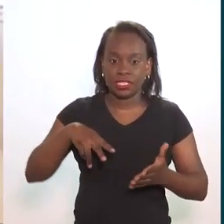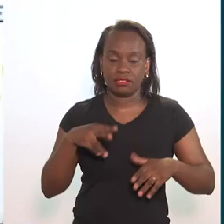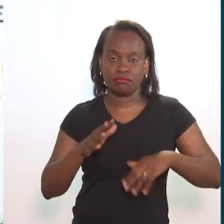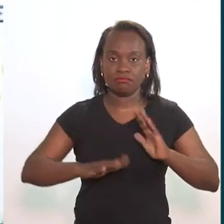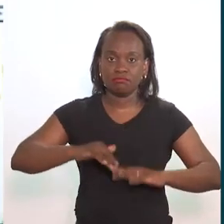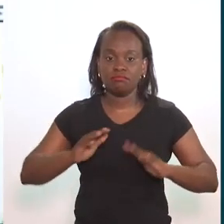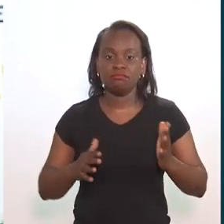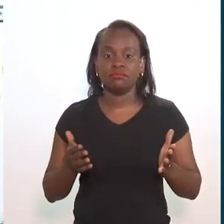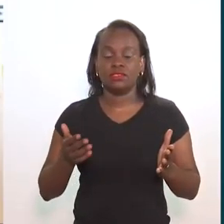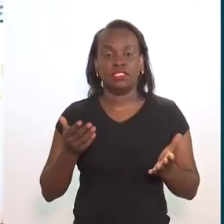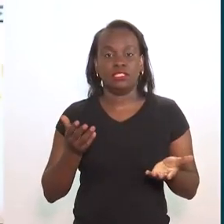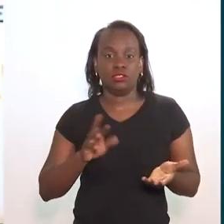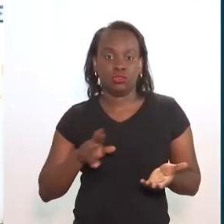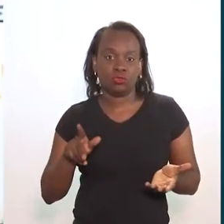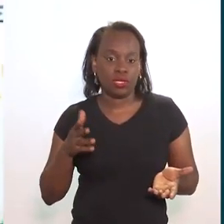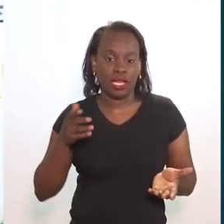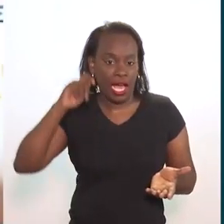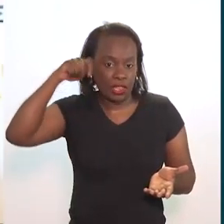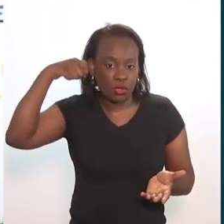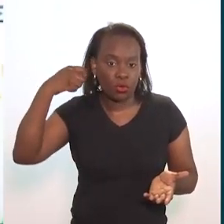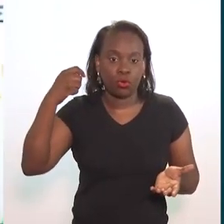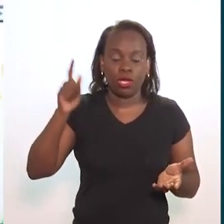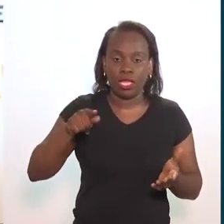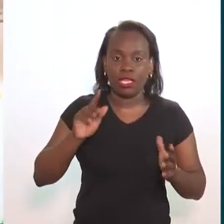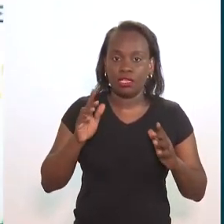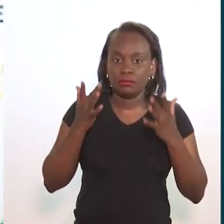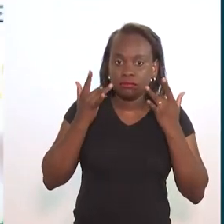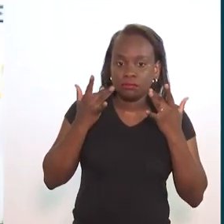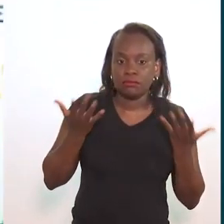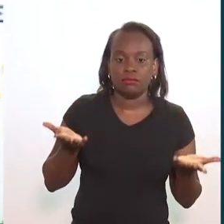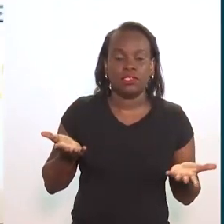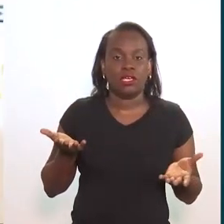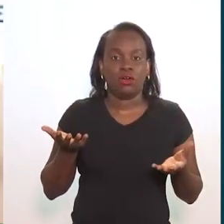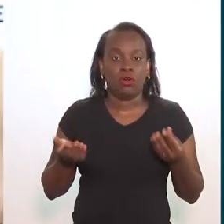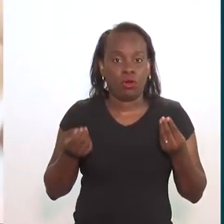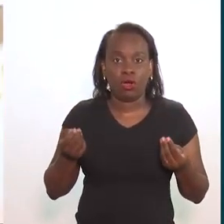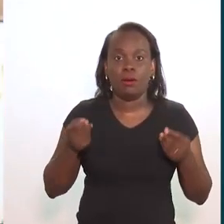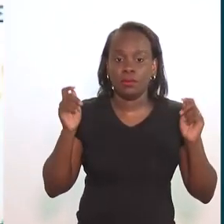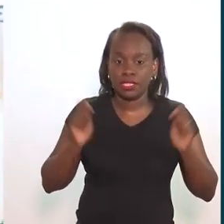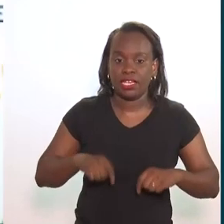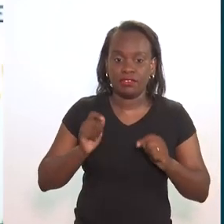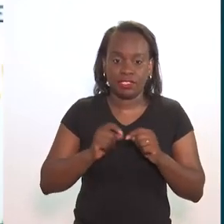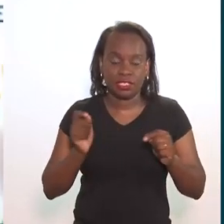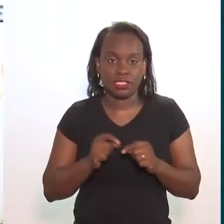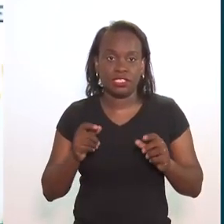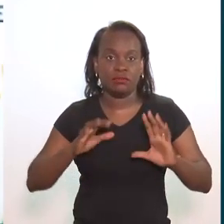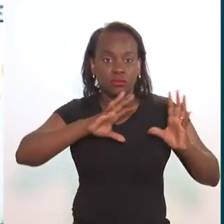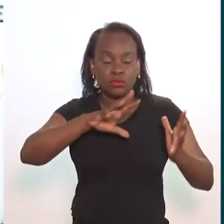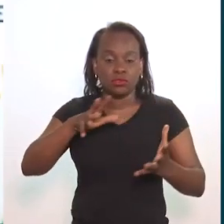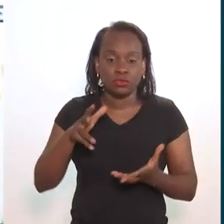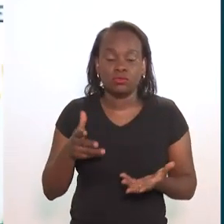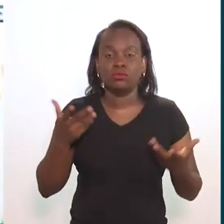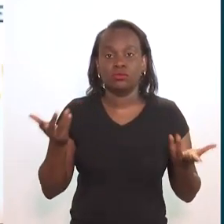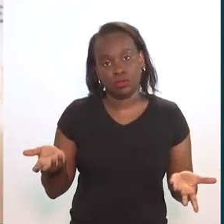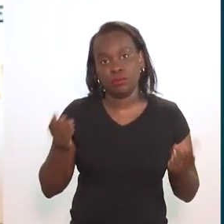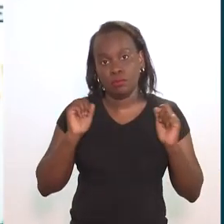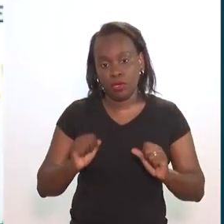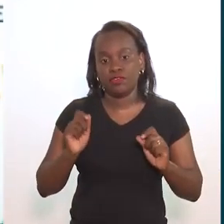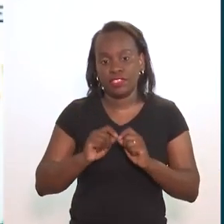é dançante, se não é ator, é atuante, né? A gente pode realizar no mundo. Eu